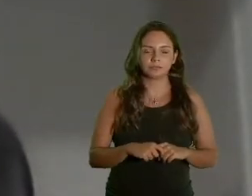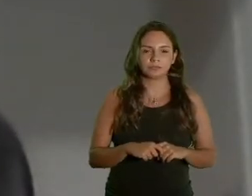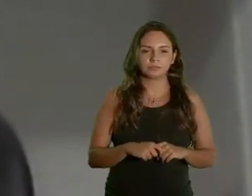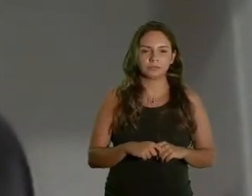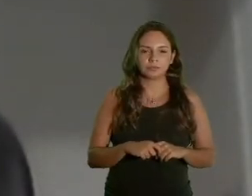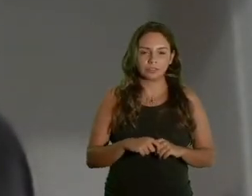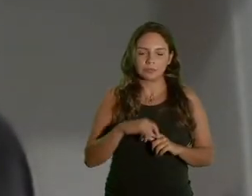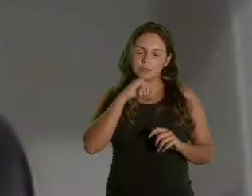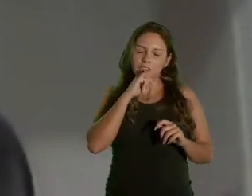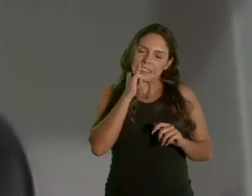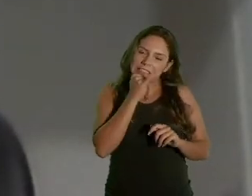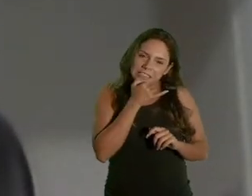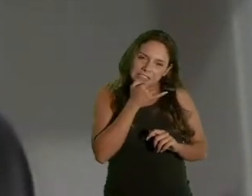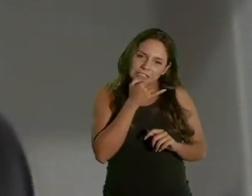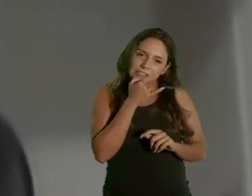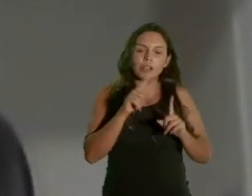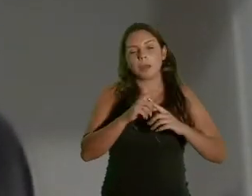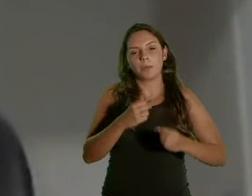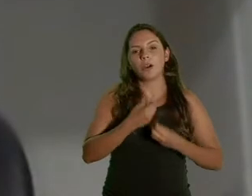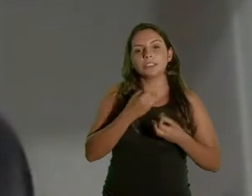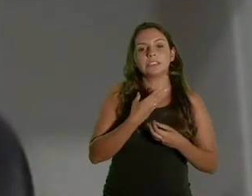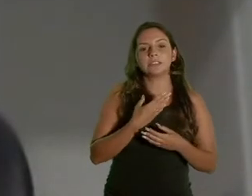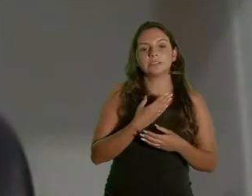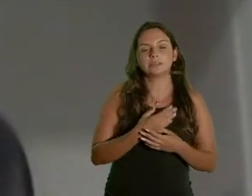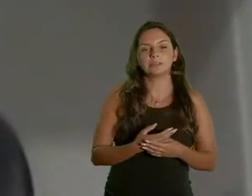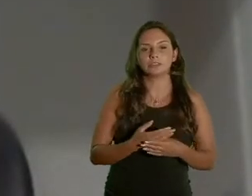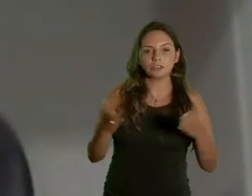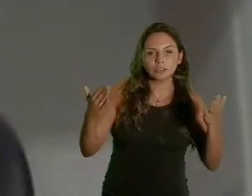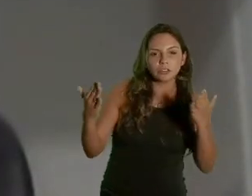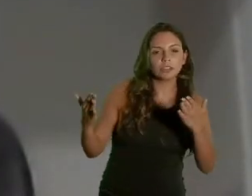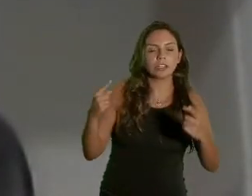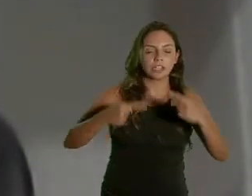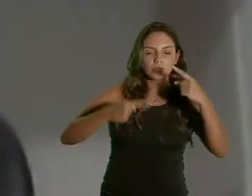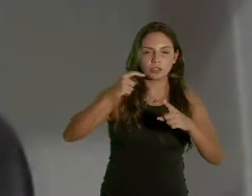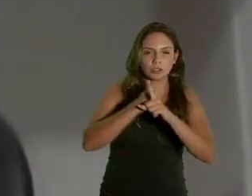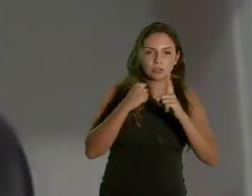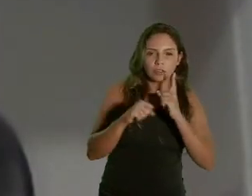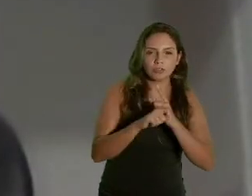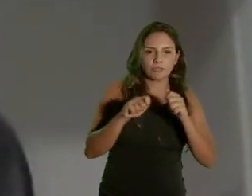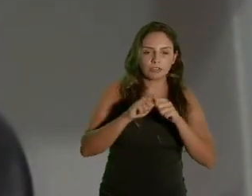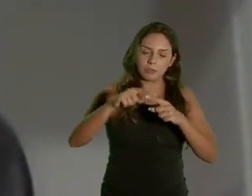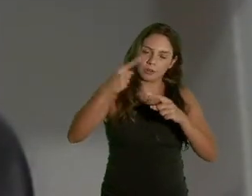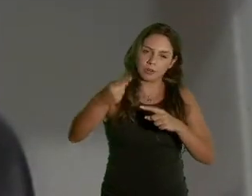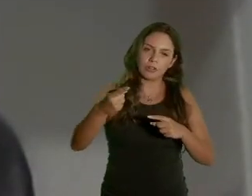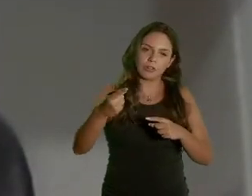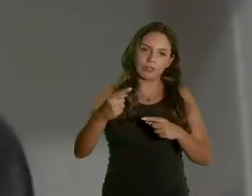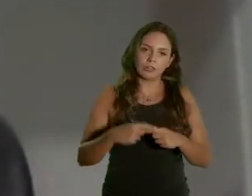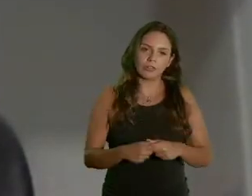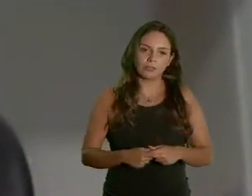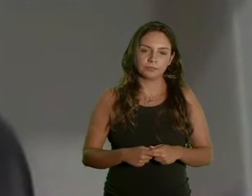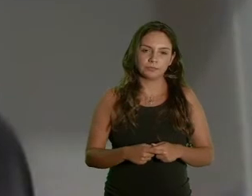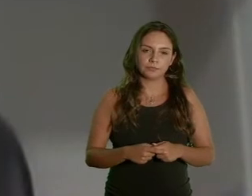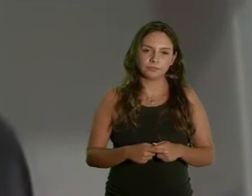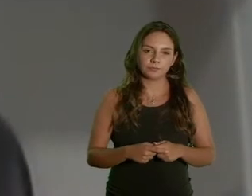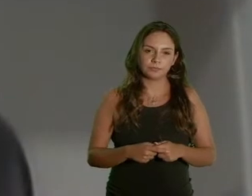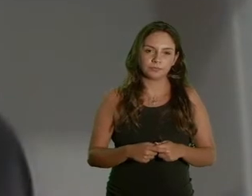A função da poesia, além de fomentar discussões sociais, é fazer com que o próximo se coloque no lugar do autor